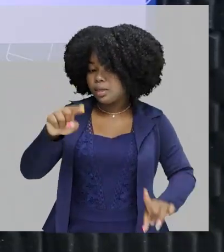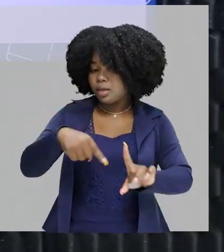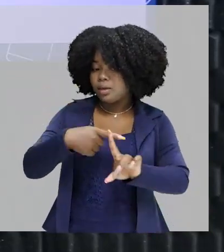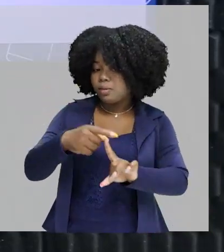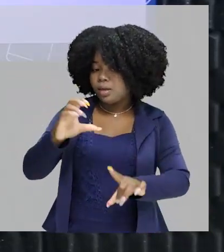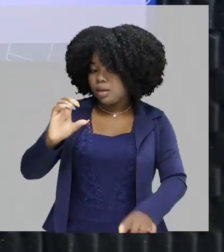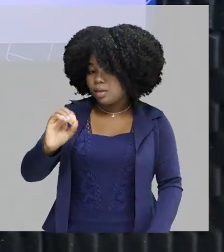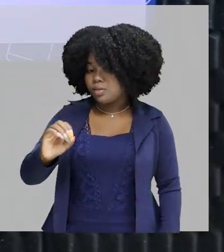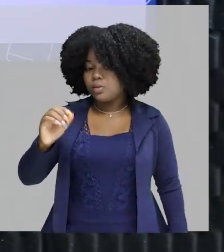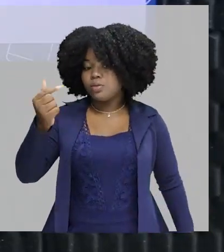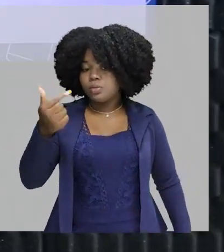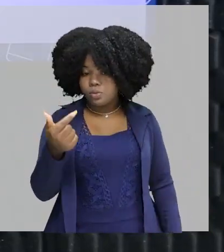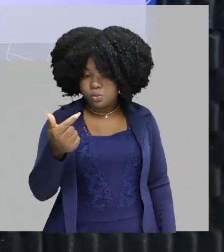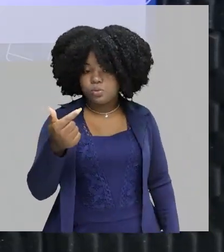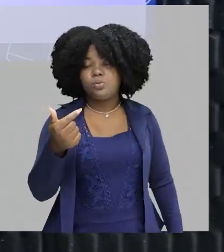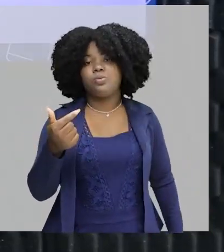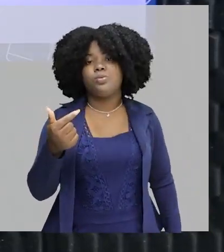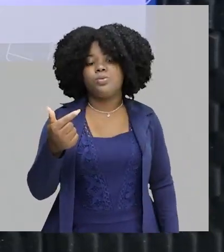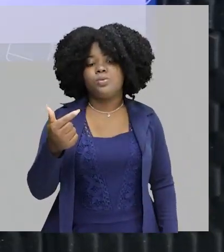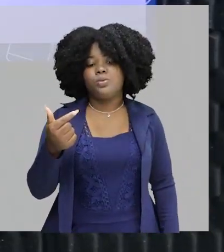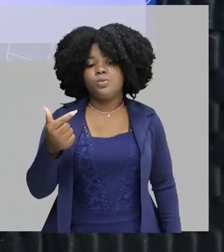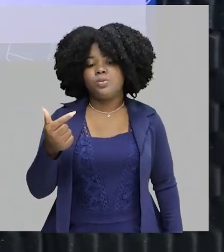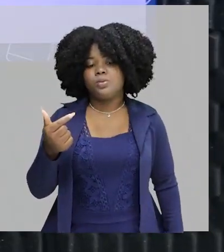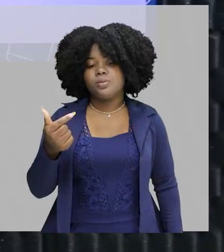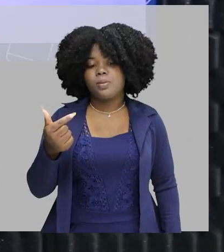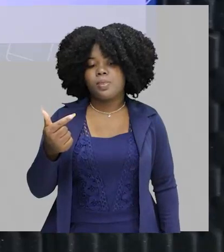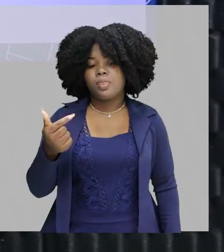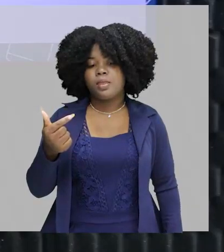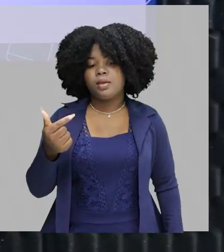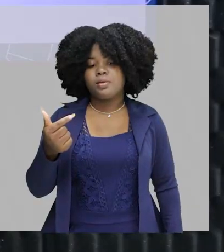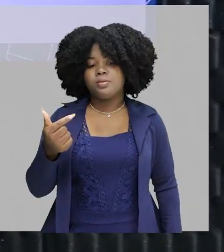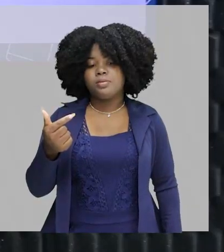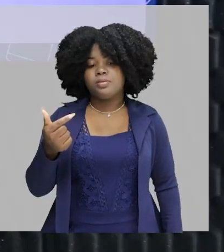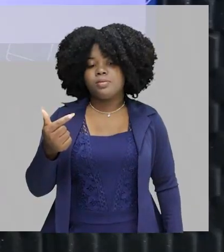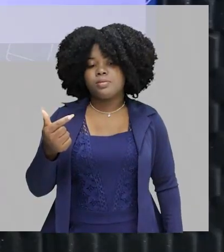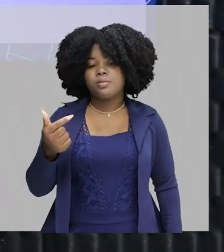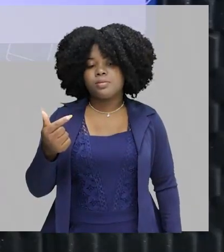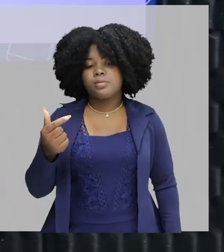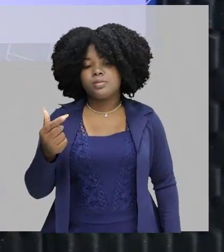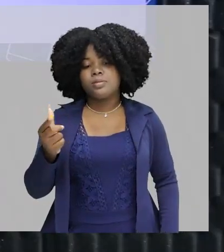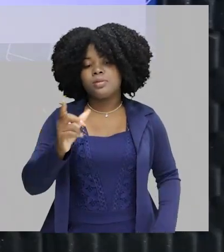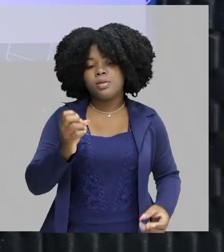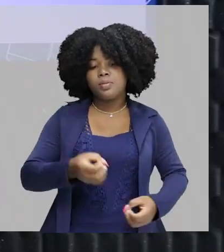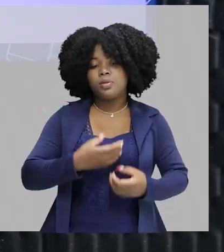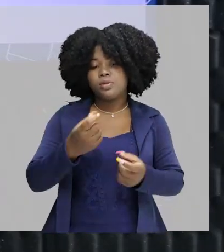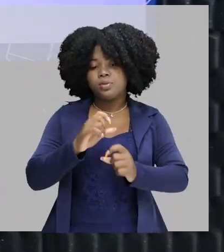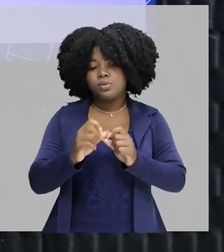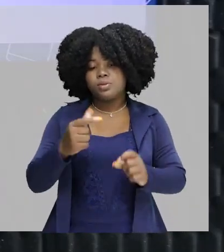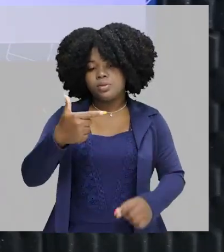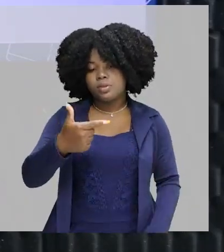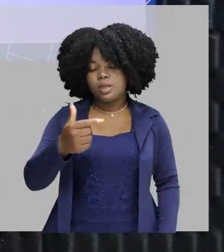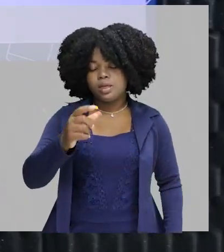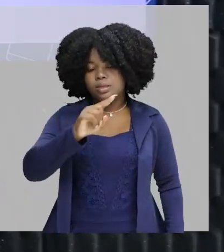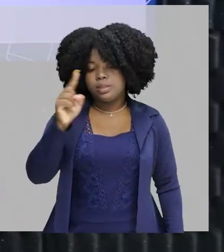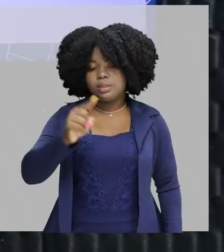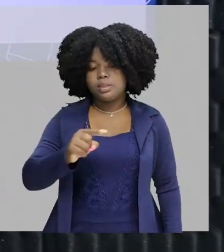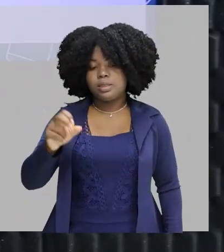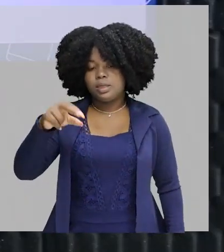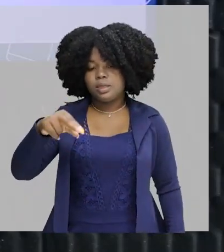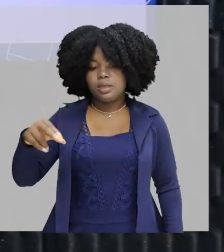zinco, ZnS, certo? Reagindo com o gás oxigênio, vai produzir o óxido de zinco,